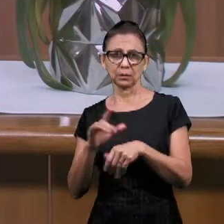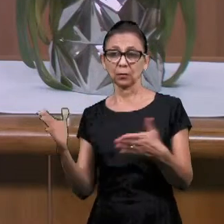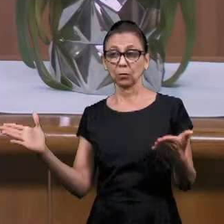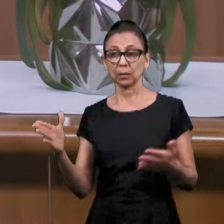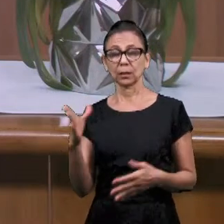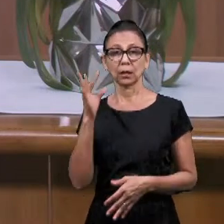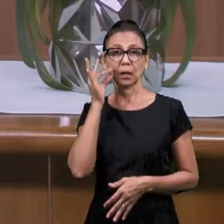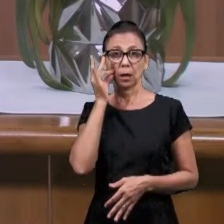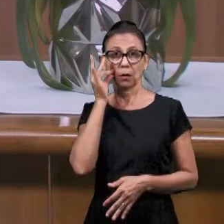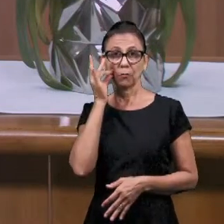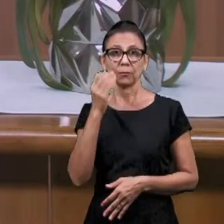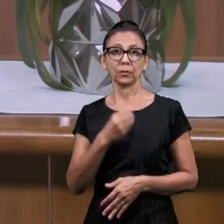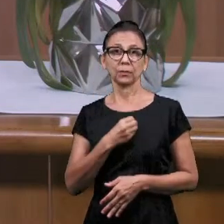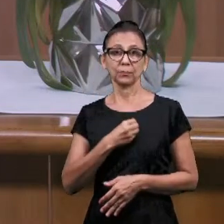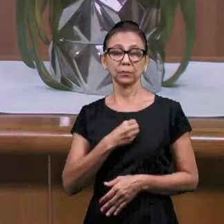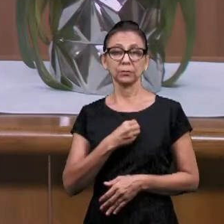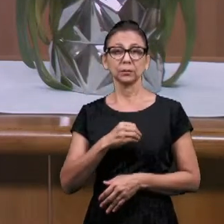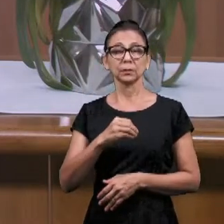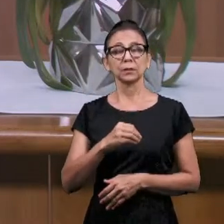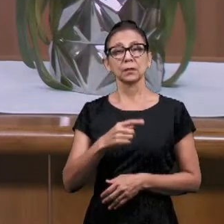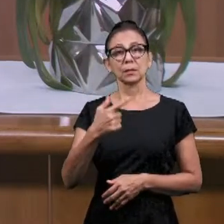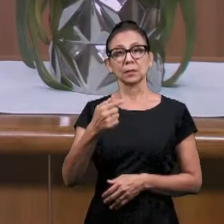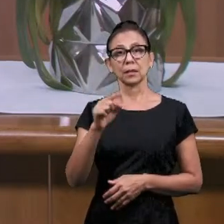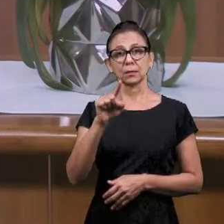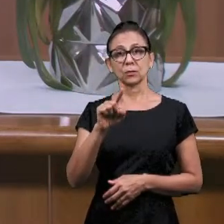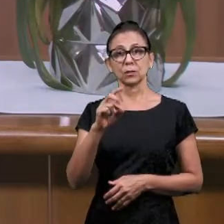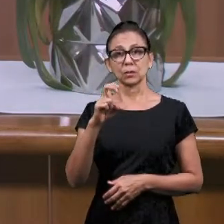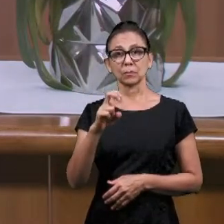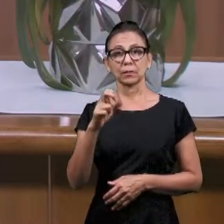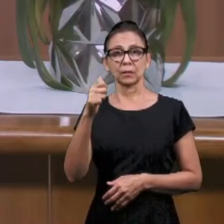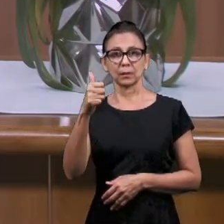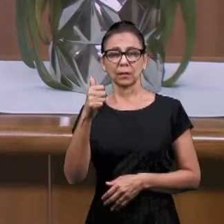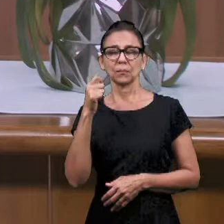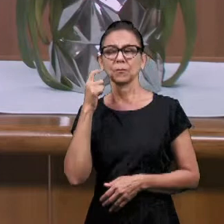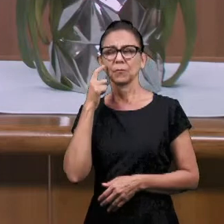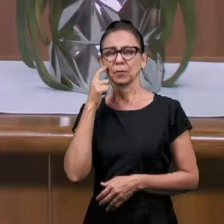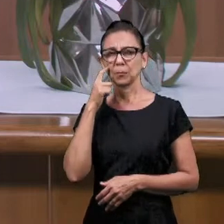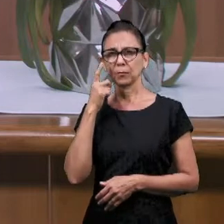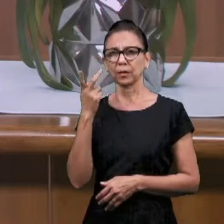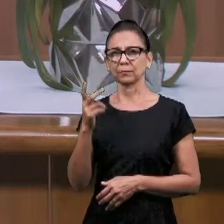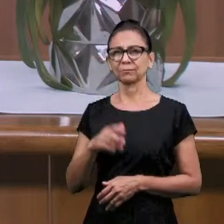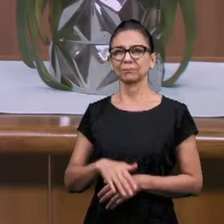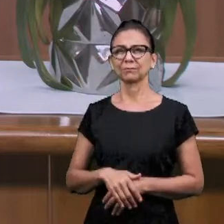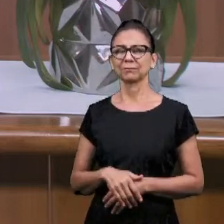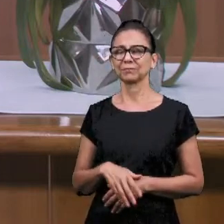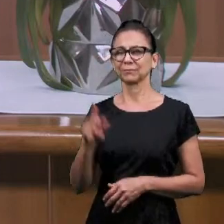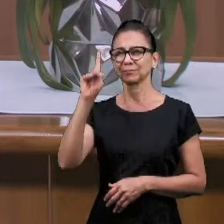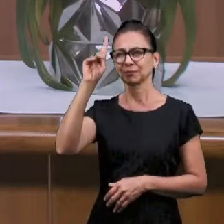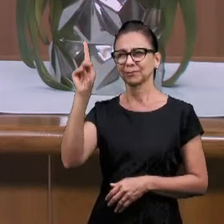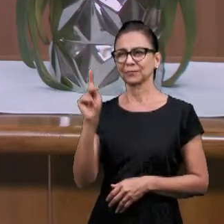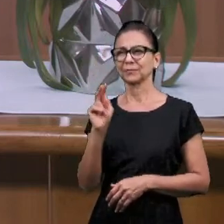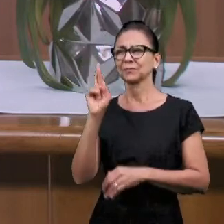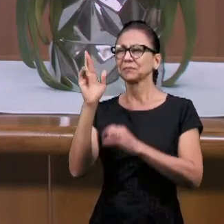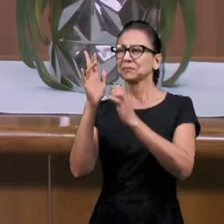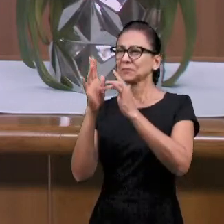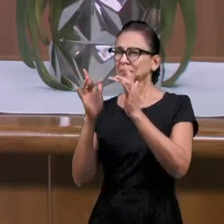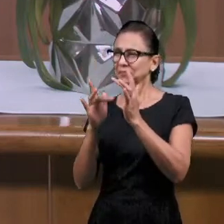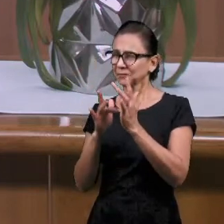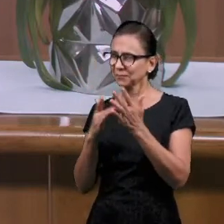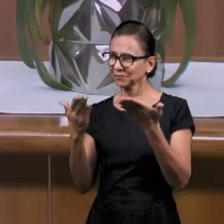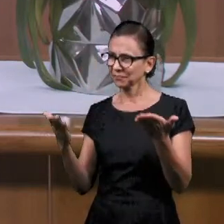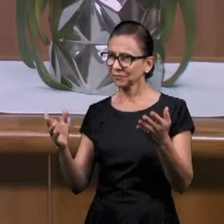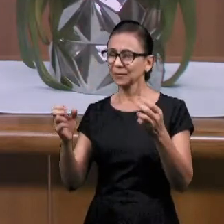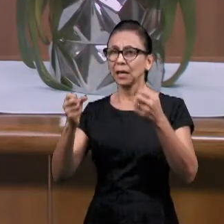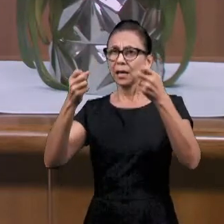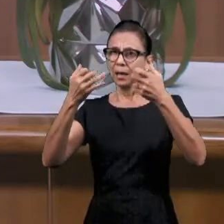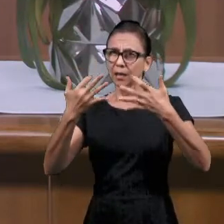começa o culto, mas antes disso vamos ouvir o pastor Gideuti acerca deste assunto. Pastor Gideuti, a paz do Senhor, esclareça os nossos